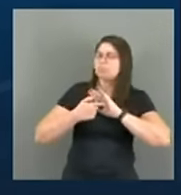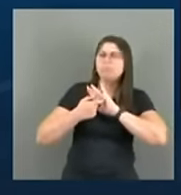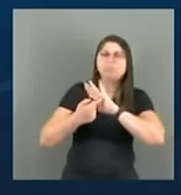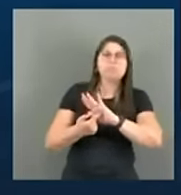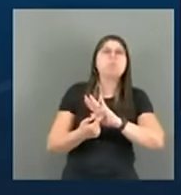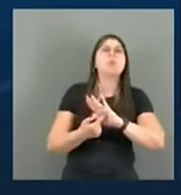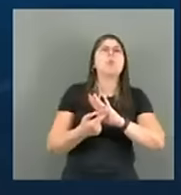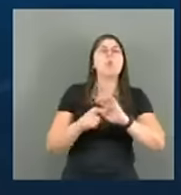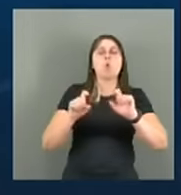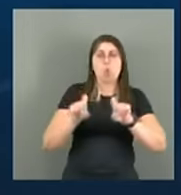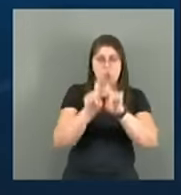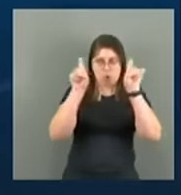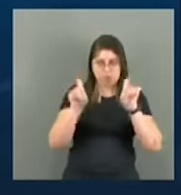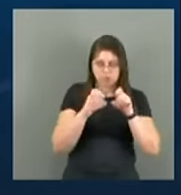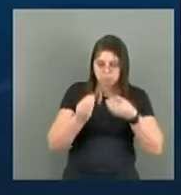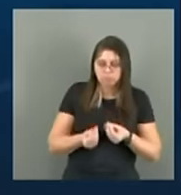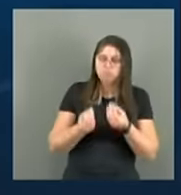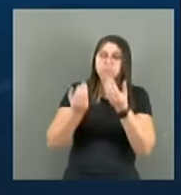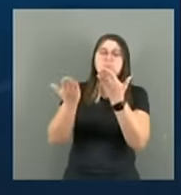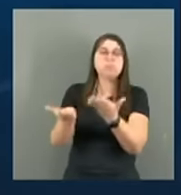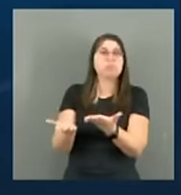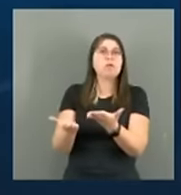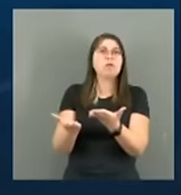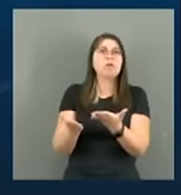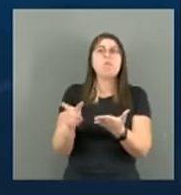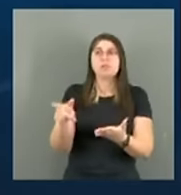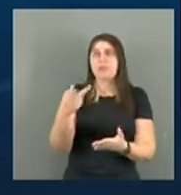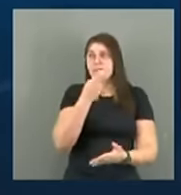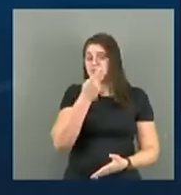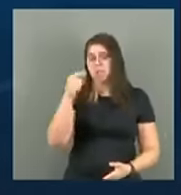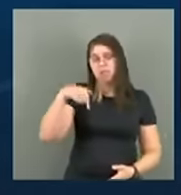o meu computador aí no Brasil para vocês, depois que vocês vierem aqui.